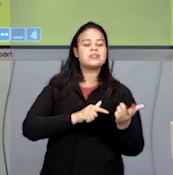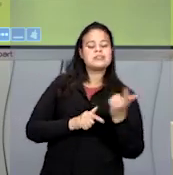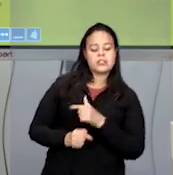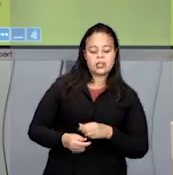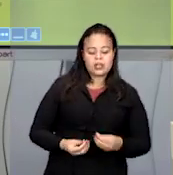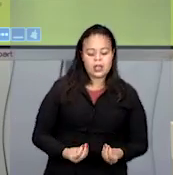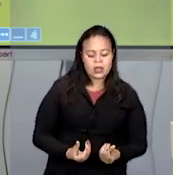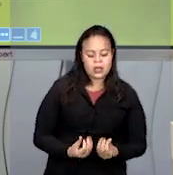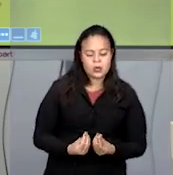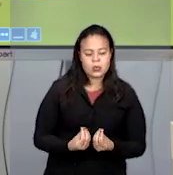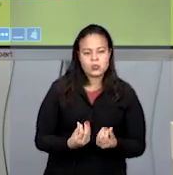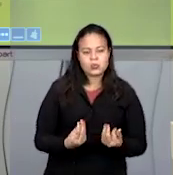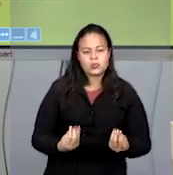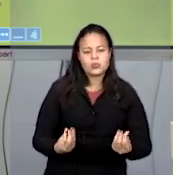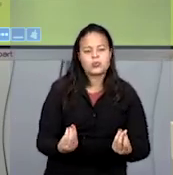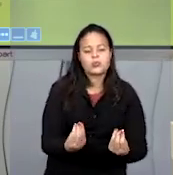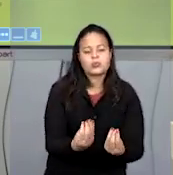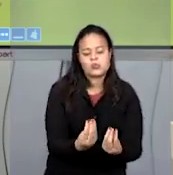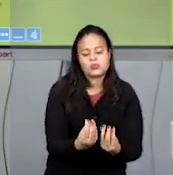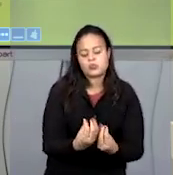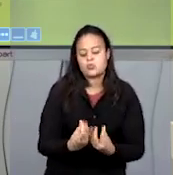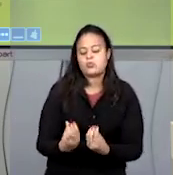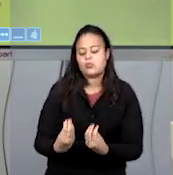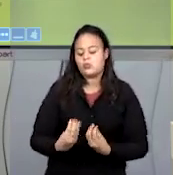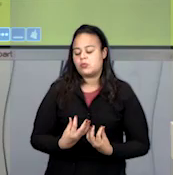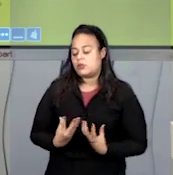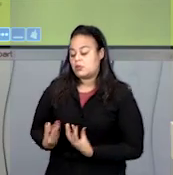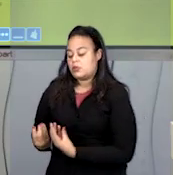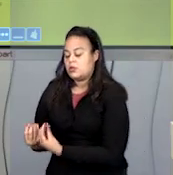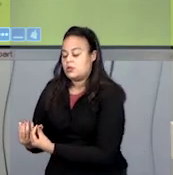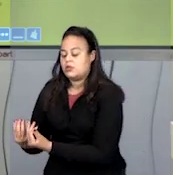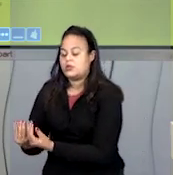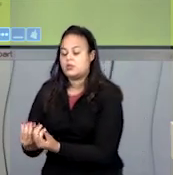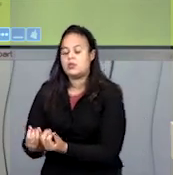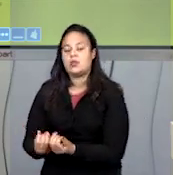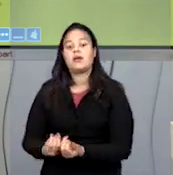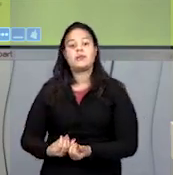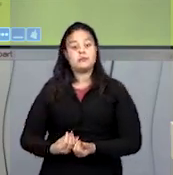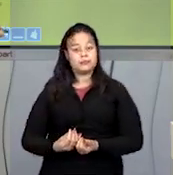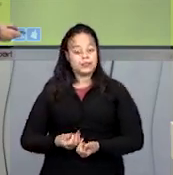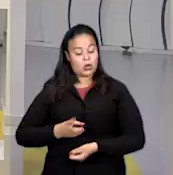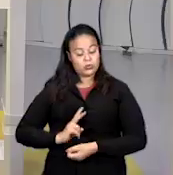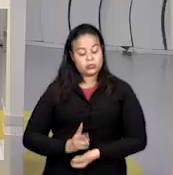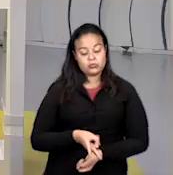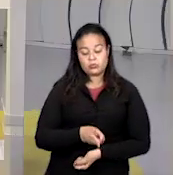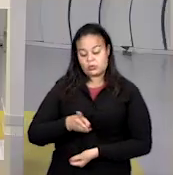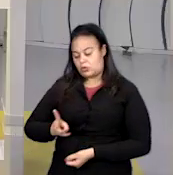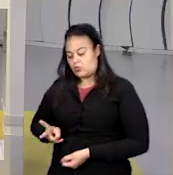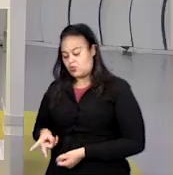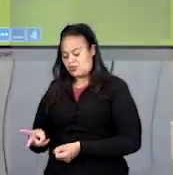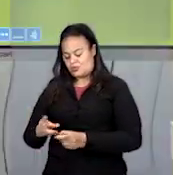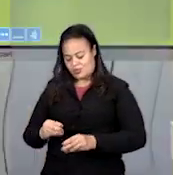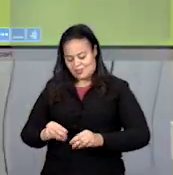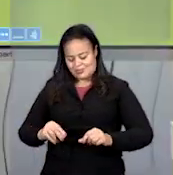do pasto, né? Isso é uma forma de aumentar a vida útil do solo, tá?